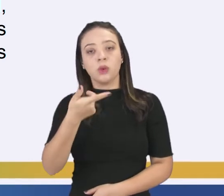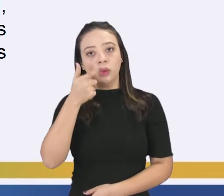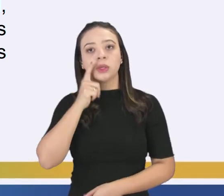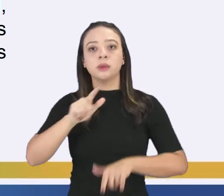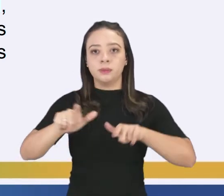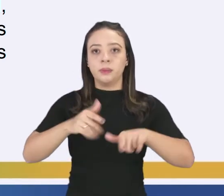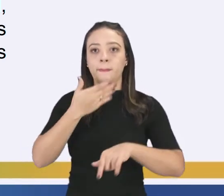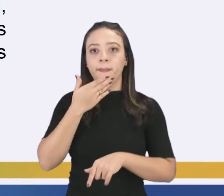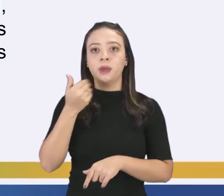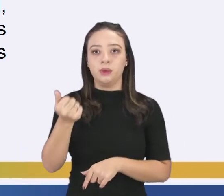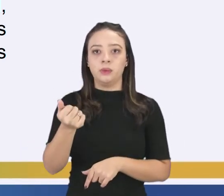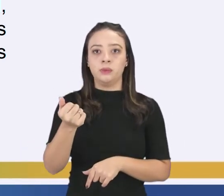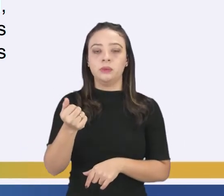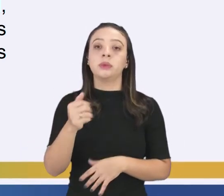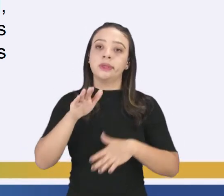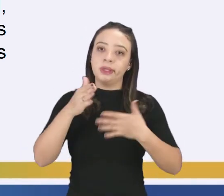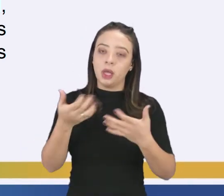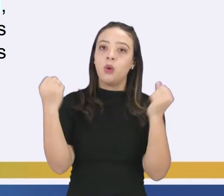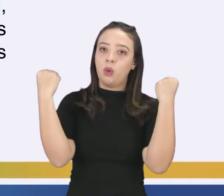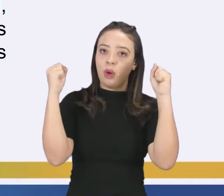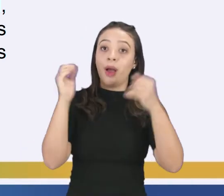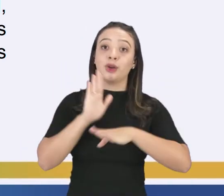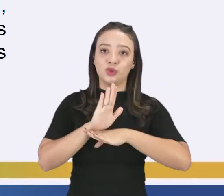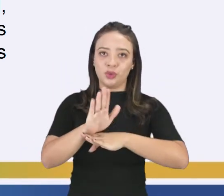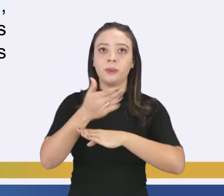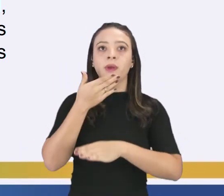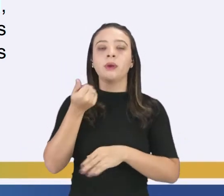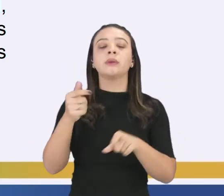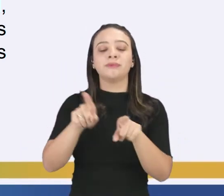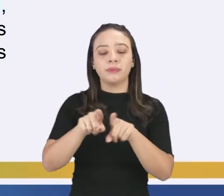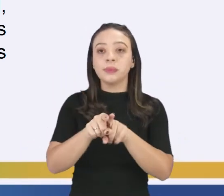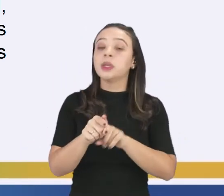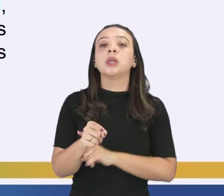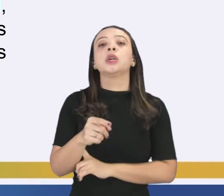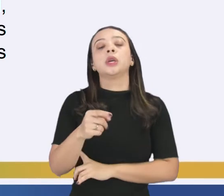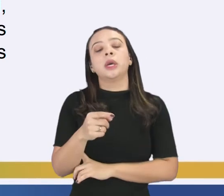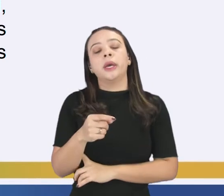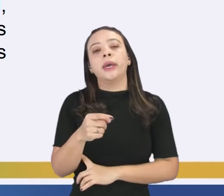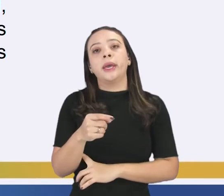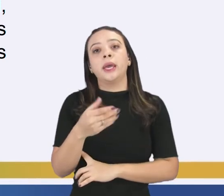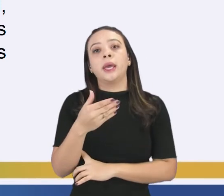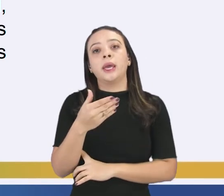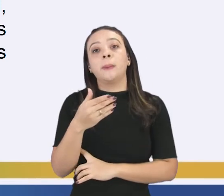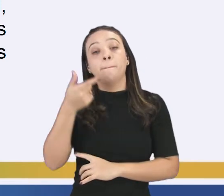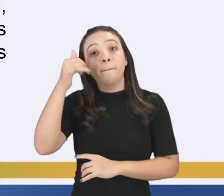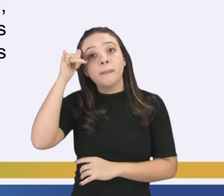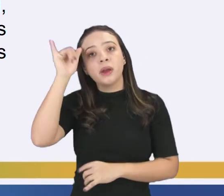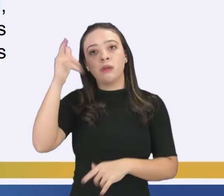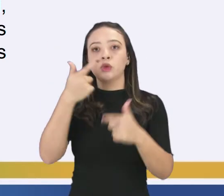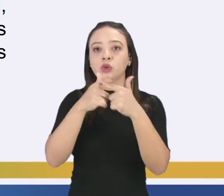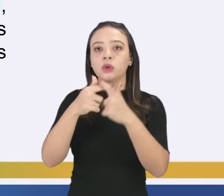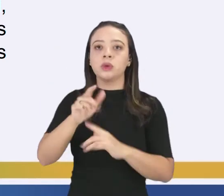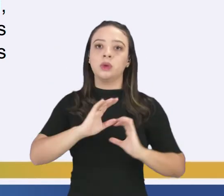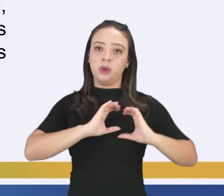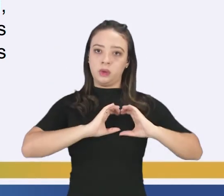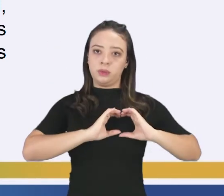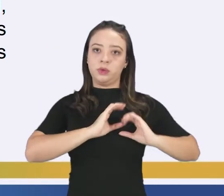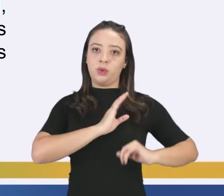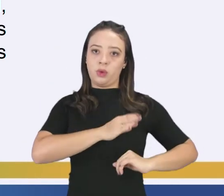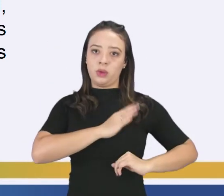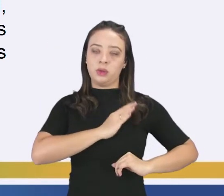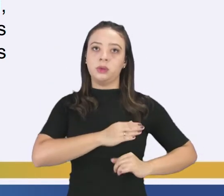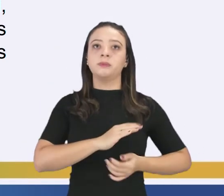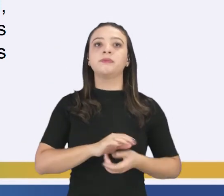melhora essa ação, o exercício físico, e diminui os fatores dos riscos cardiovasculares. Os exercícios físicos são capazes de reduzir